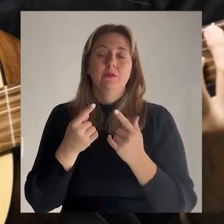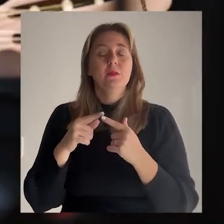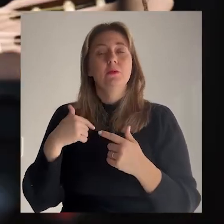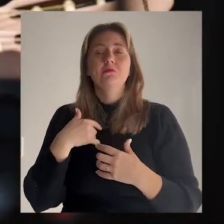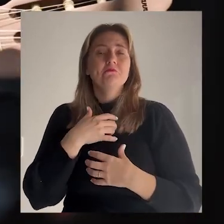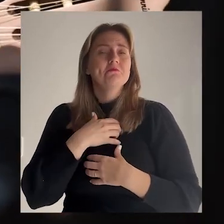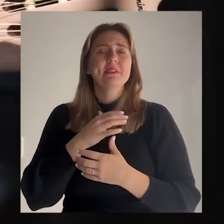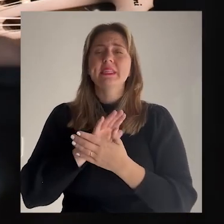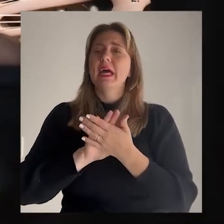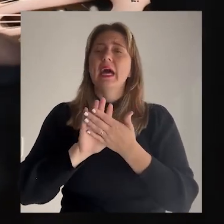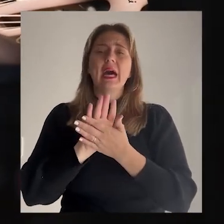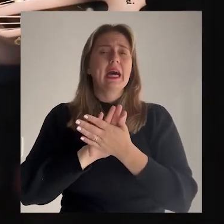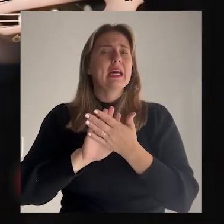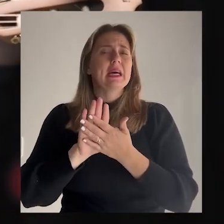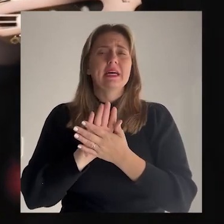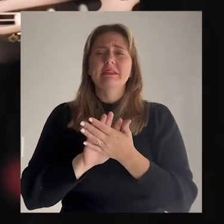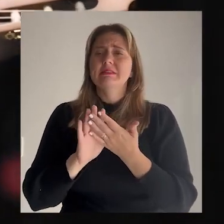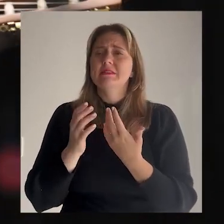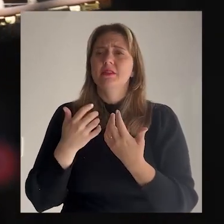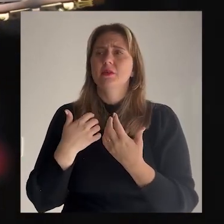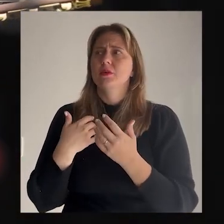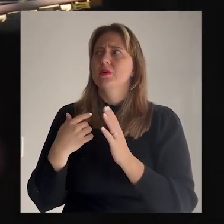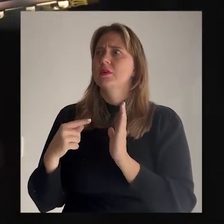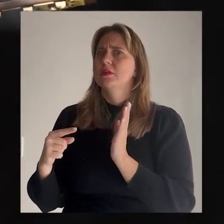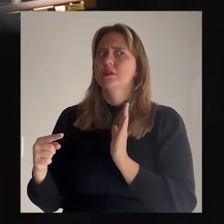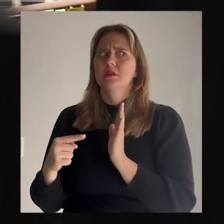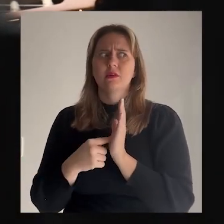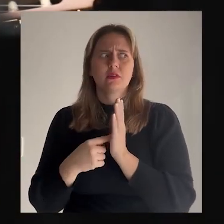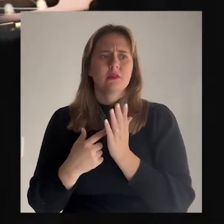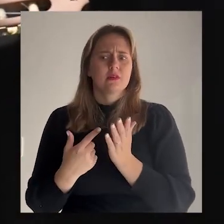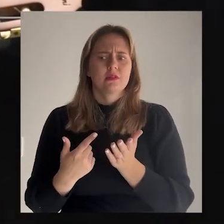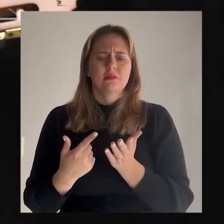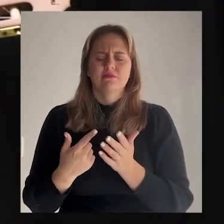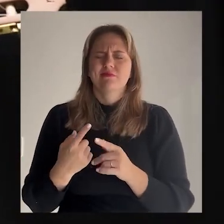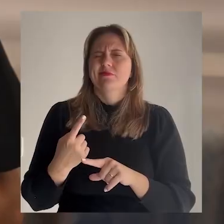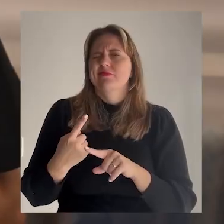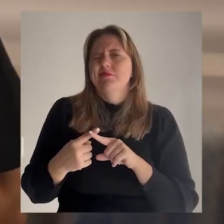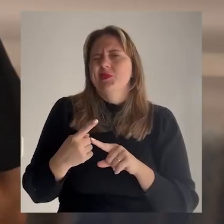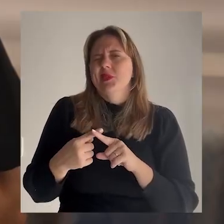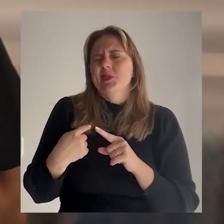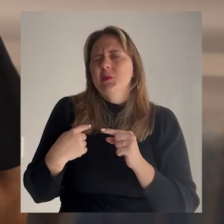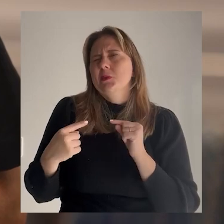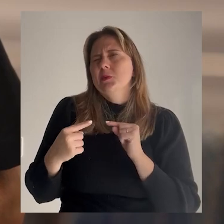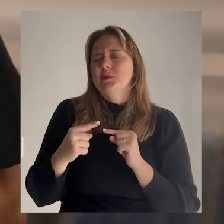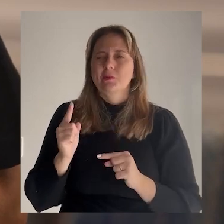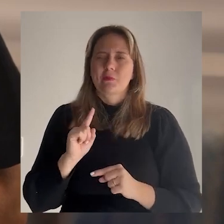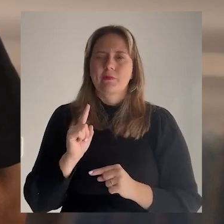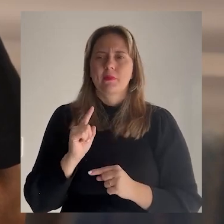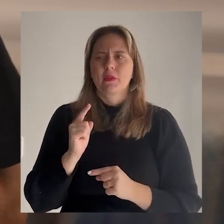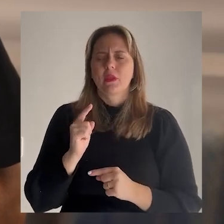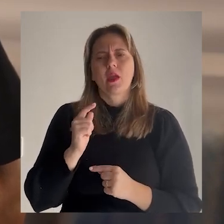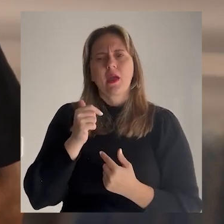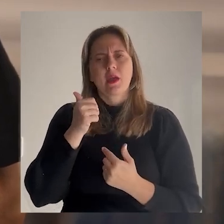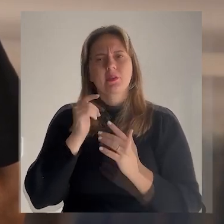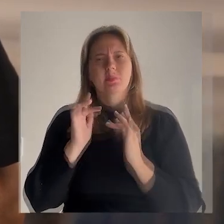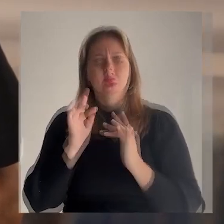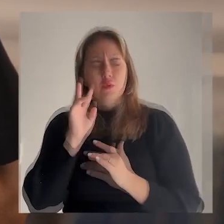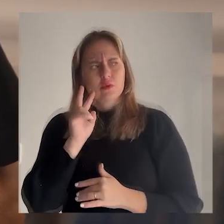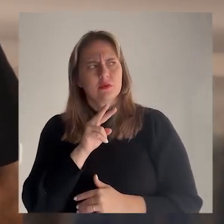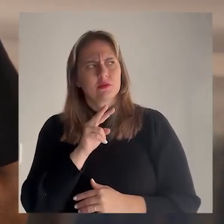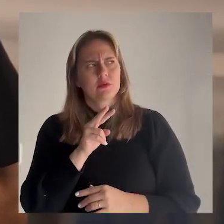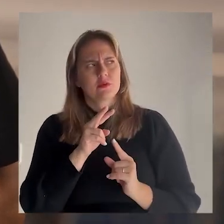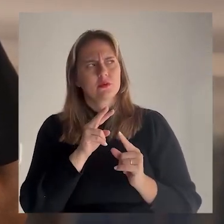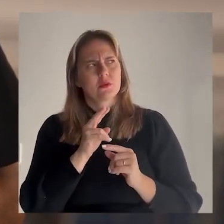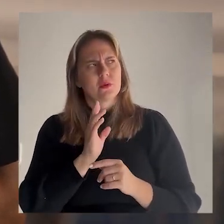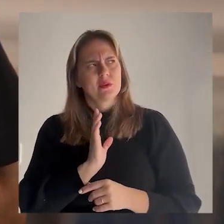nada, não me sentia tocado por aquele momento, porque não fazia sentido, assim. E ela olhou pra mim e falou, mas tu tem um coração